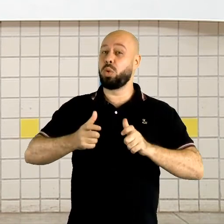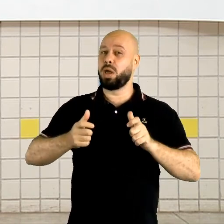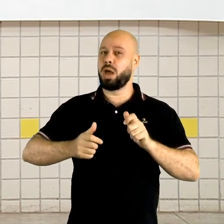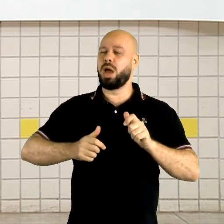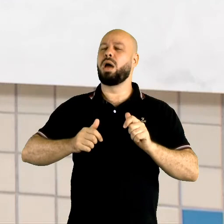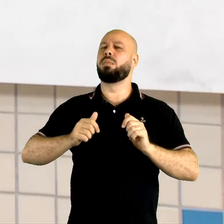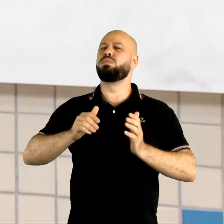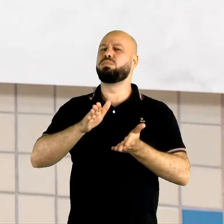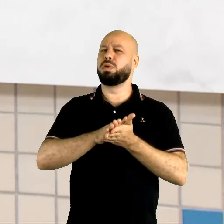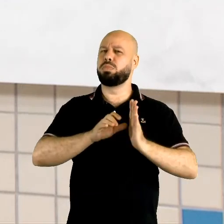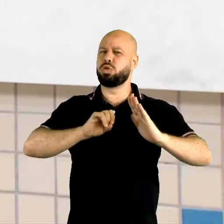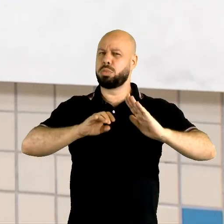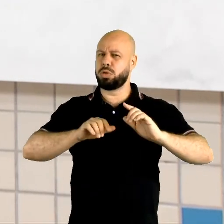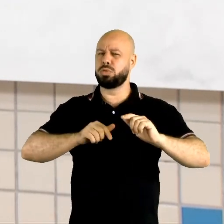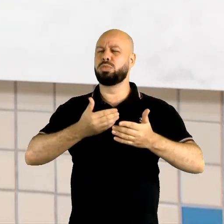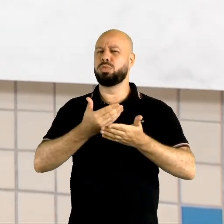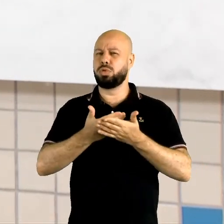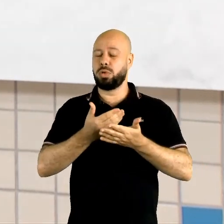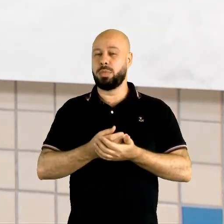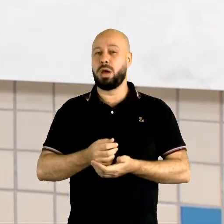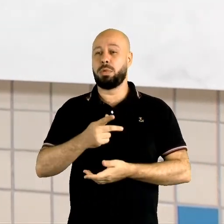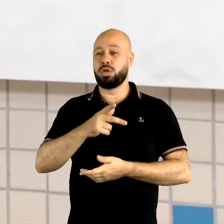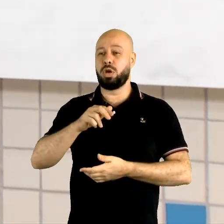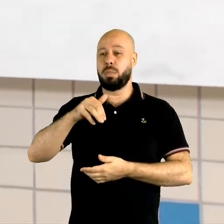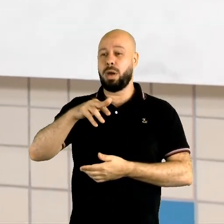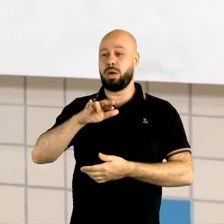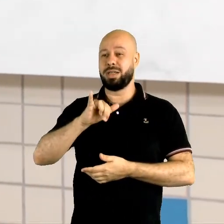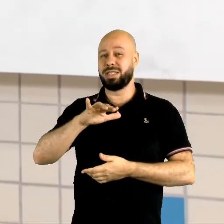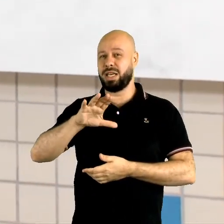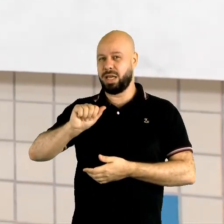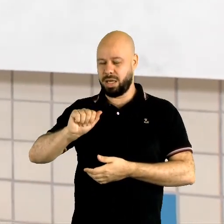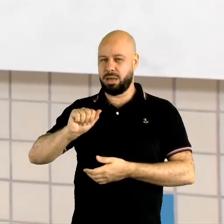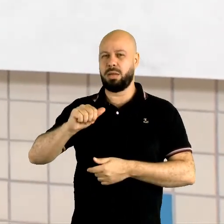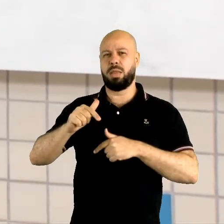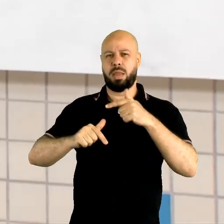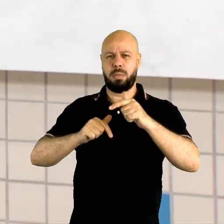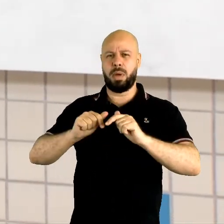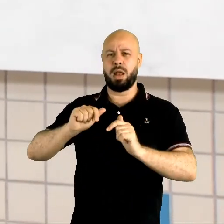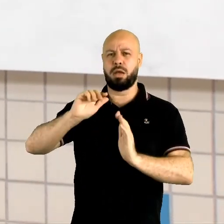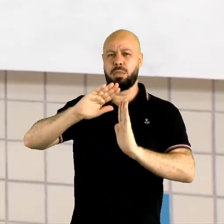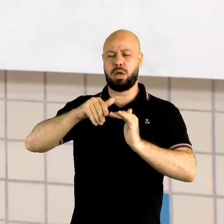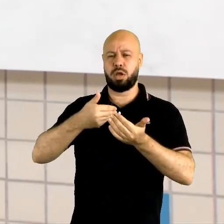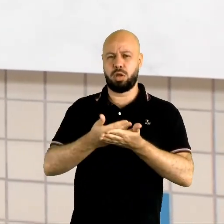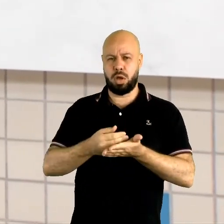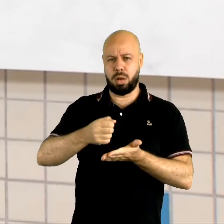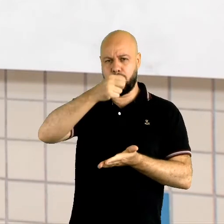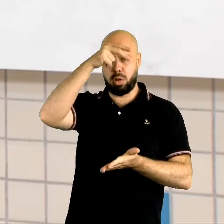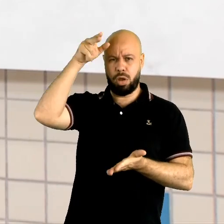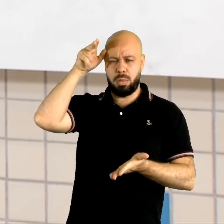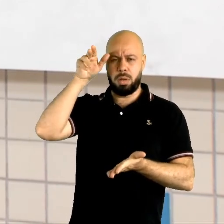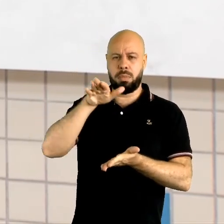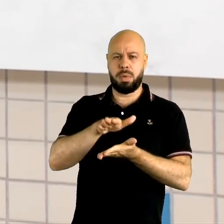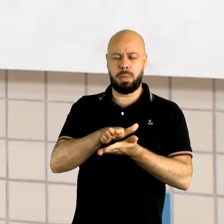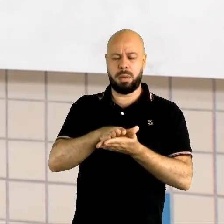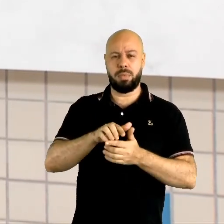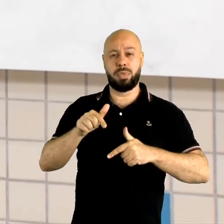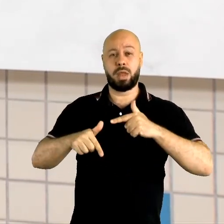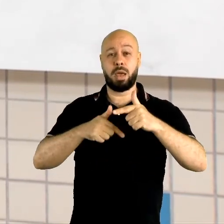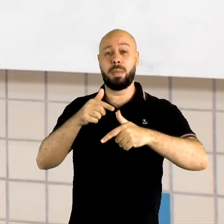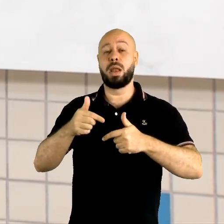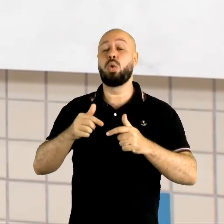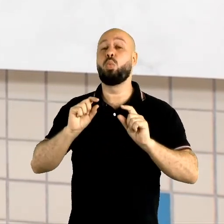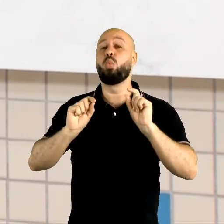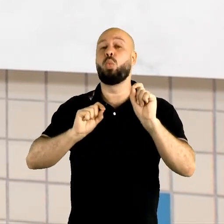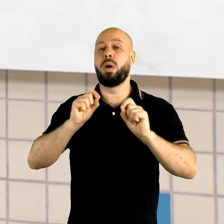Homeschool. Eu sou a professora Mauricéia, da escola Henrique Talone, e vou aqui trabalhar com vocês a aula